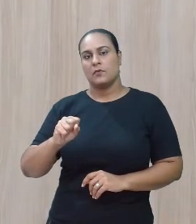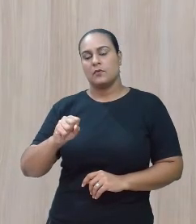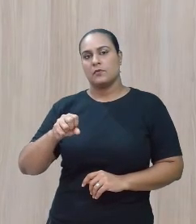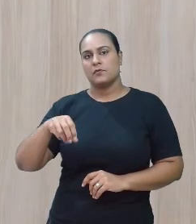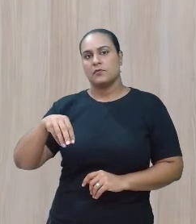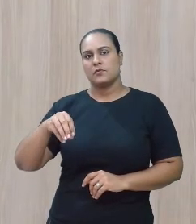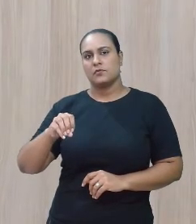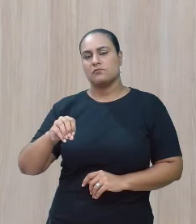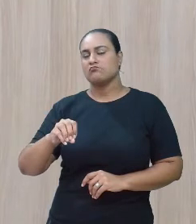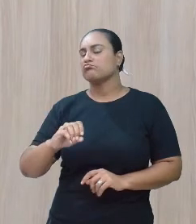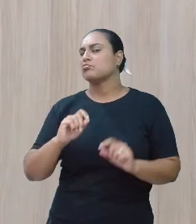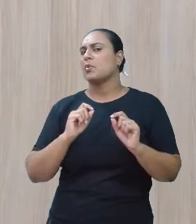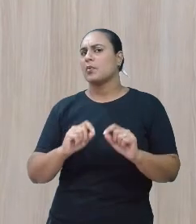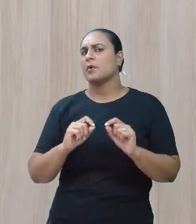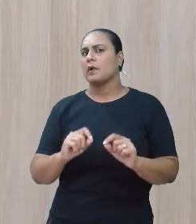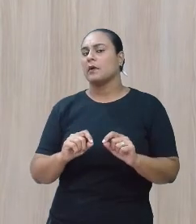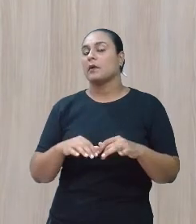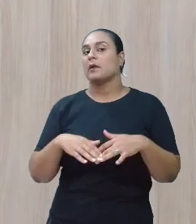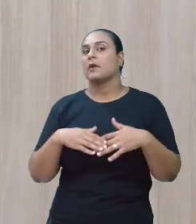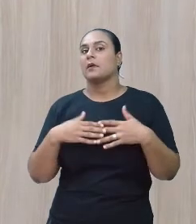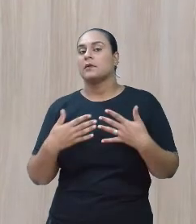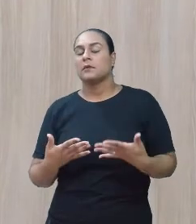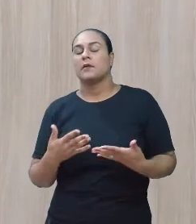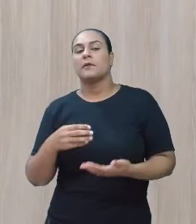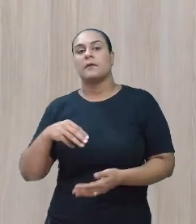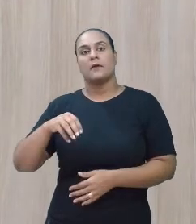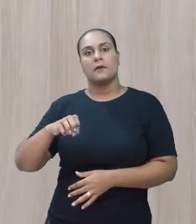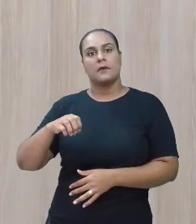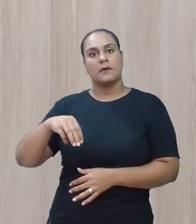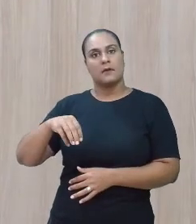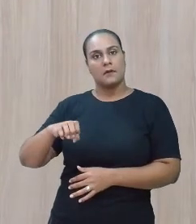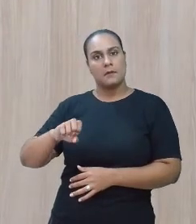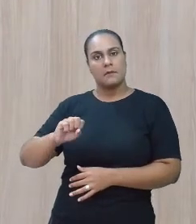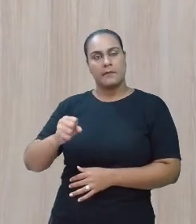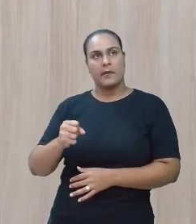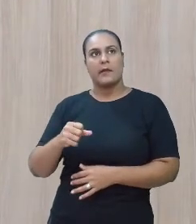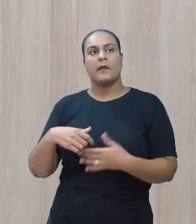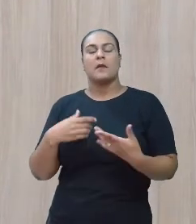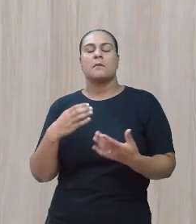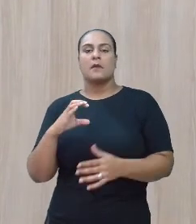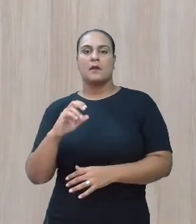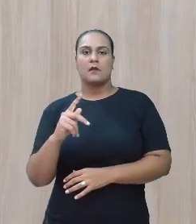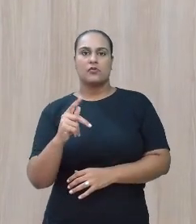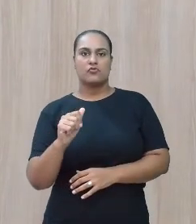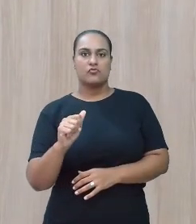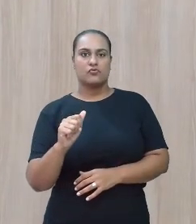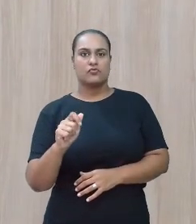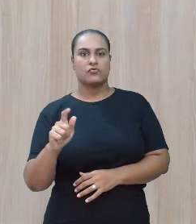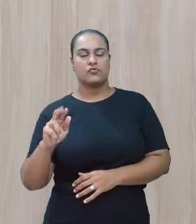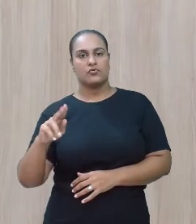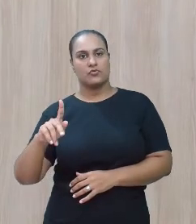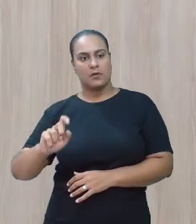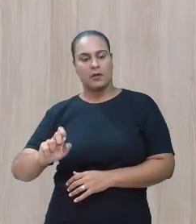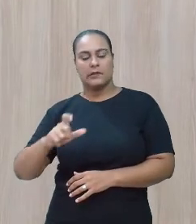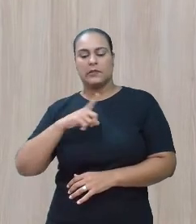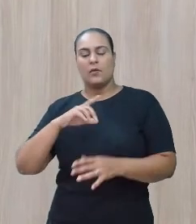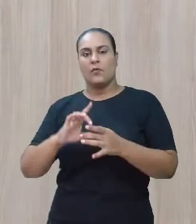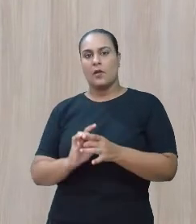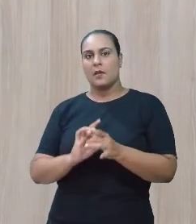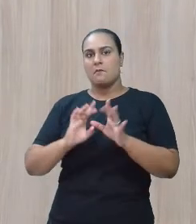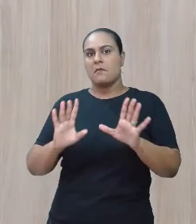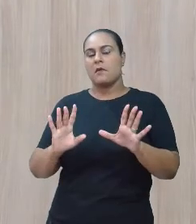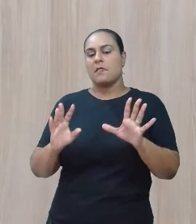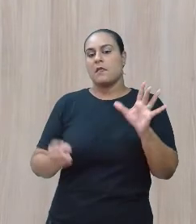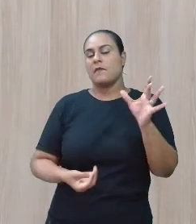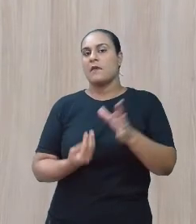nas charges, nos memes, há uma liberdade de criar, não é, esses